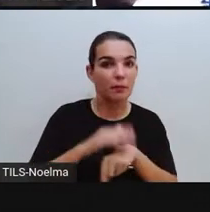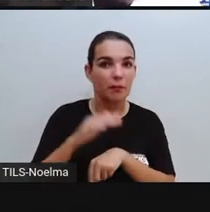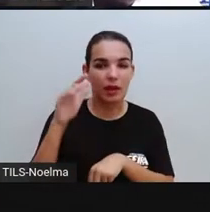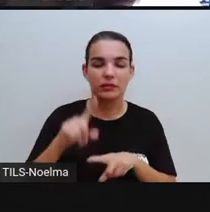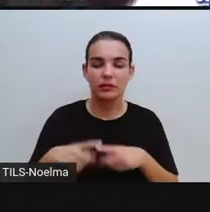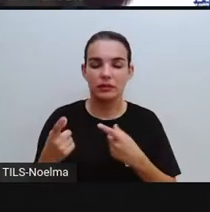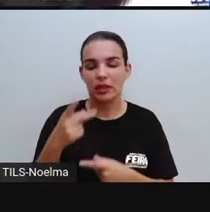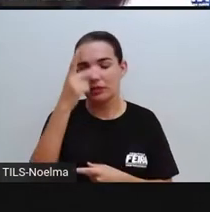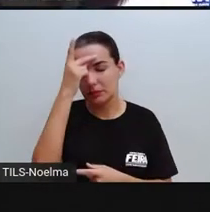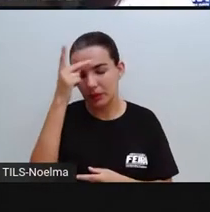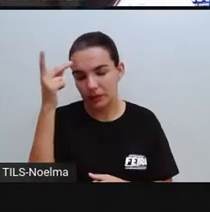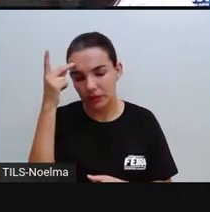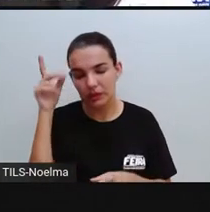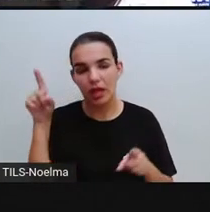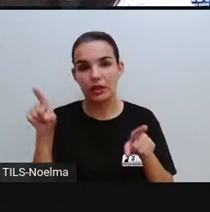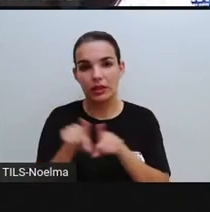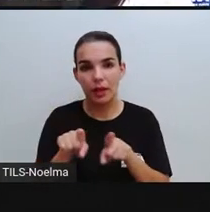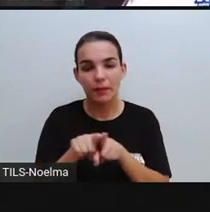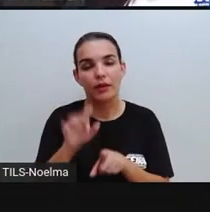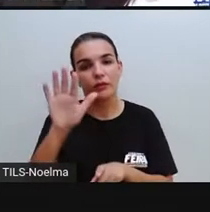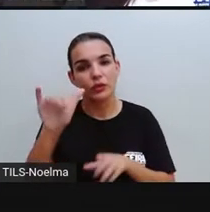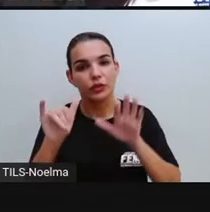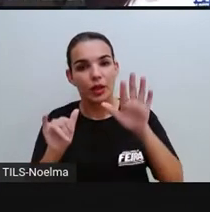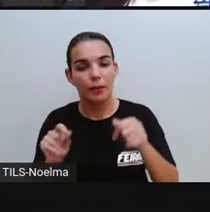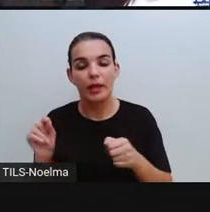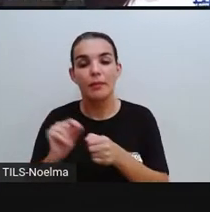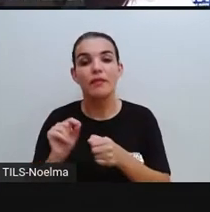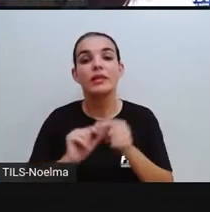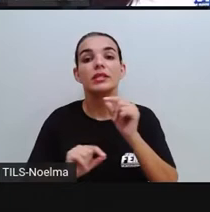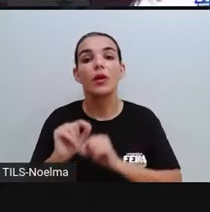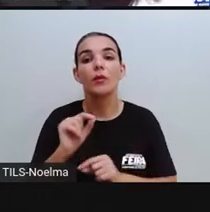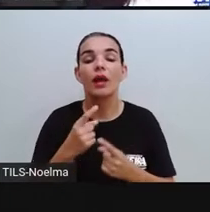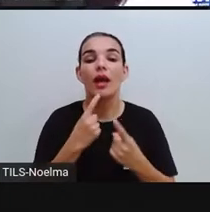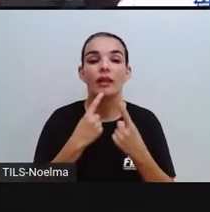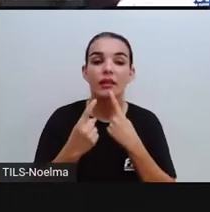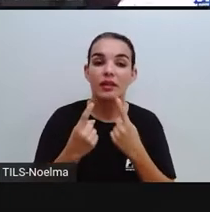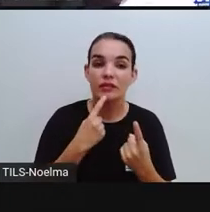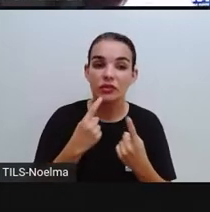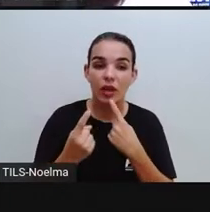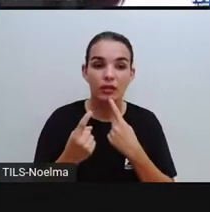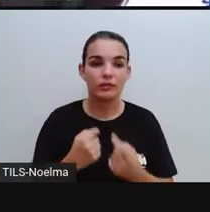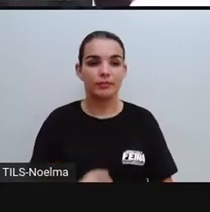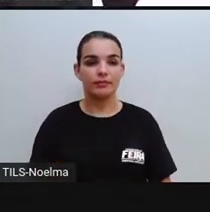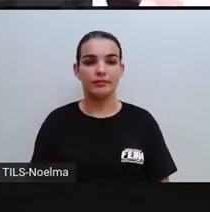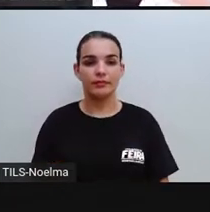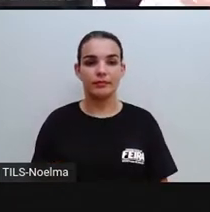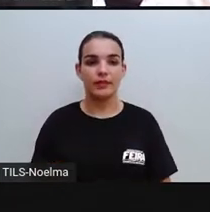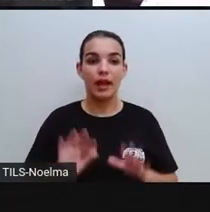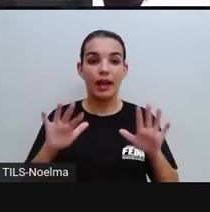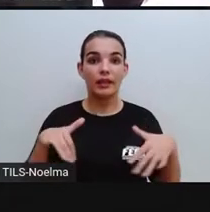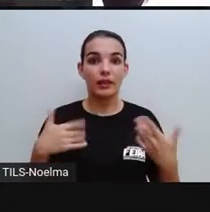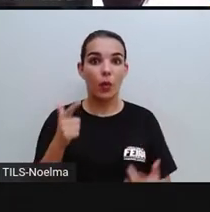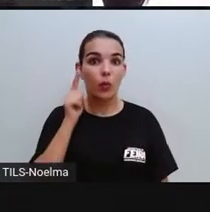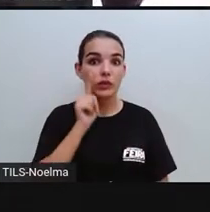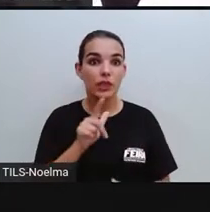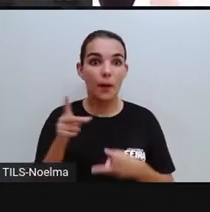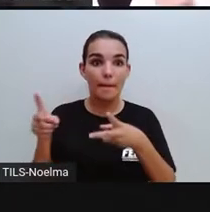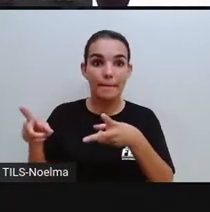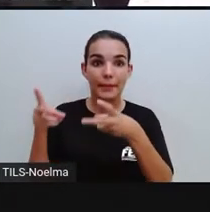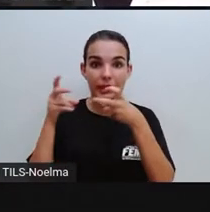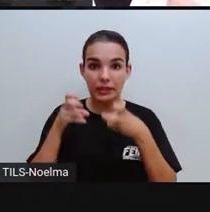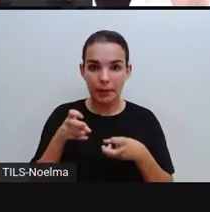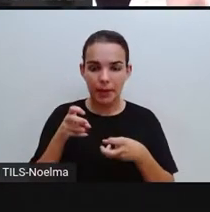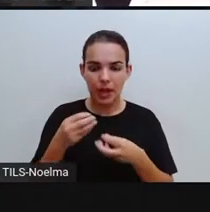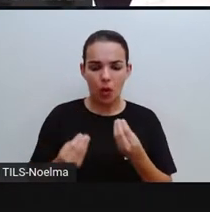essas pessoas também foram contratadas e foram entrevistadas. Então vocês conseguiram perceber